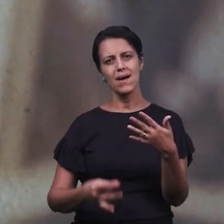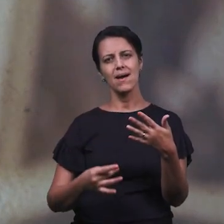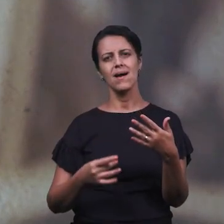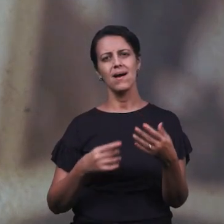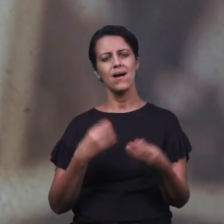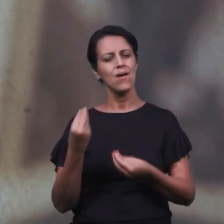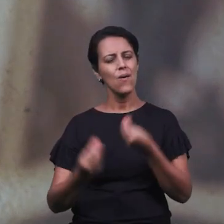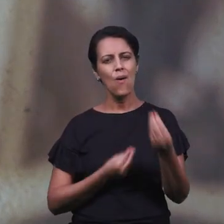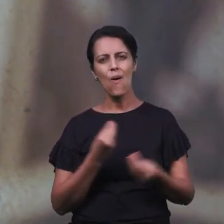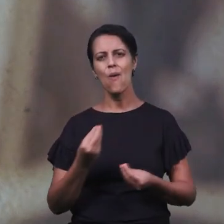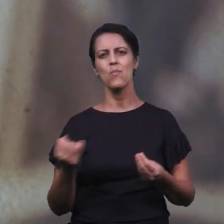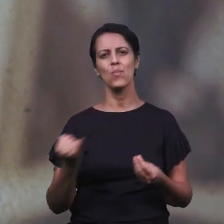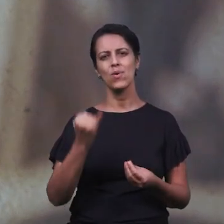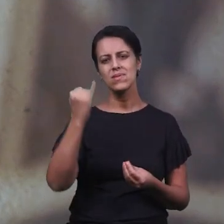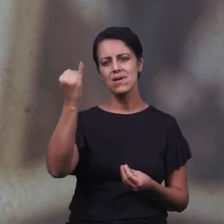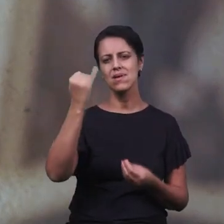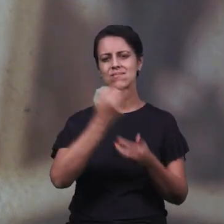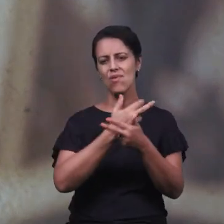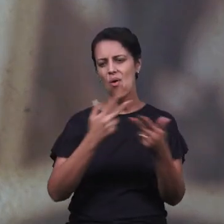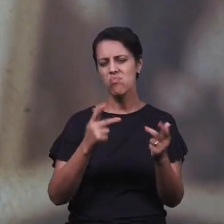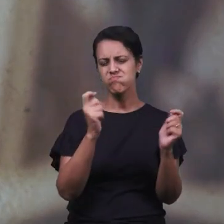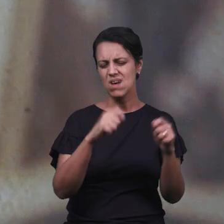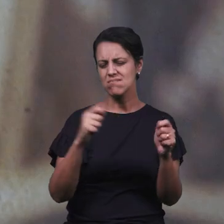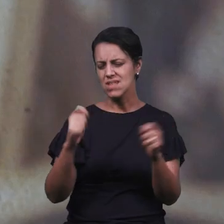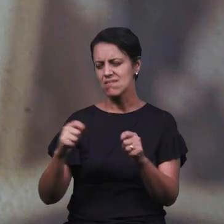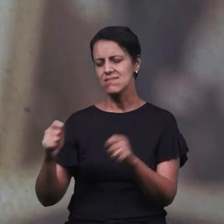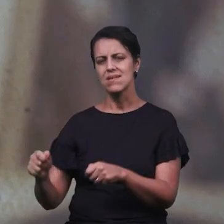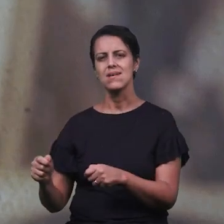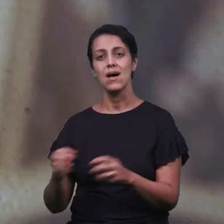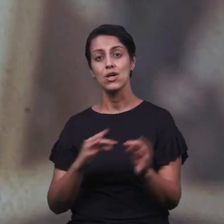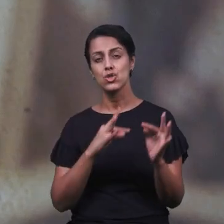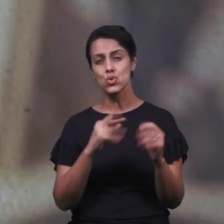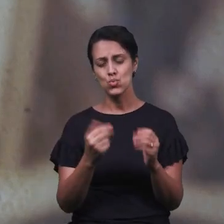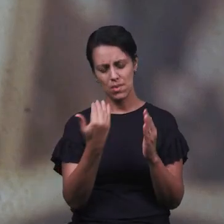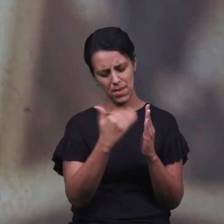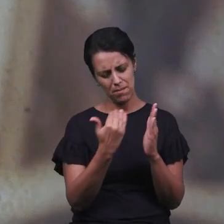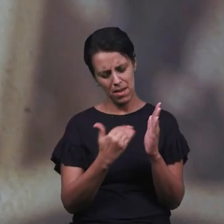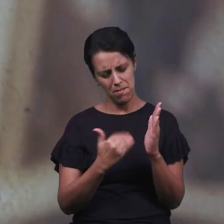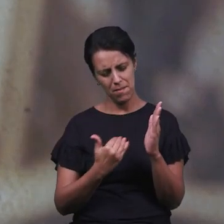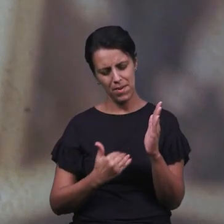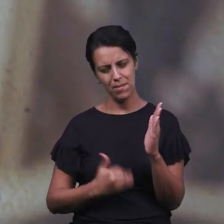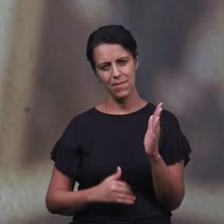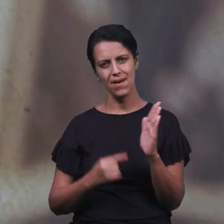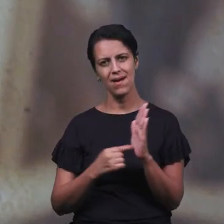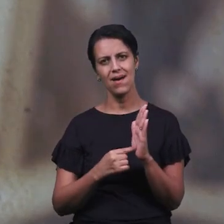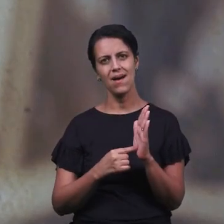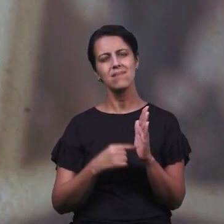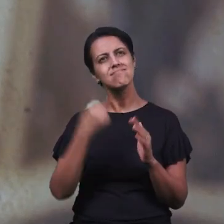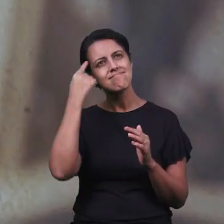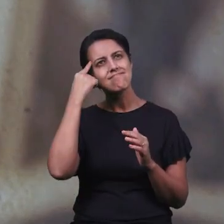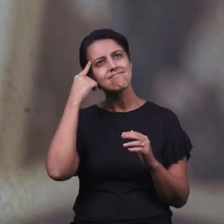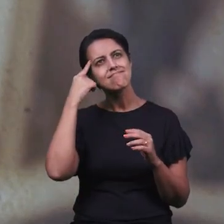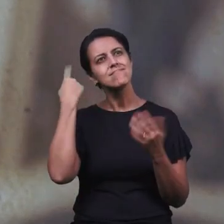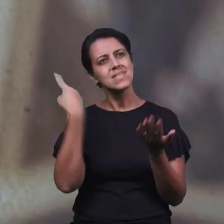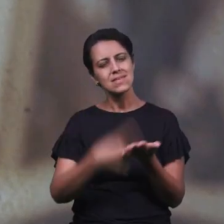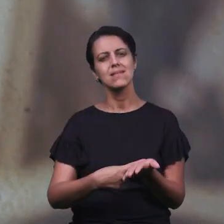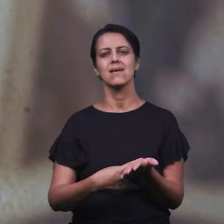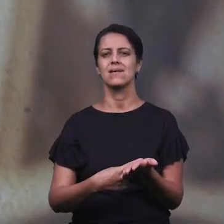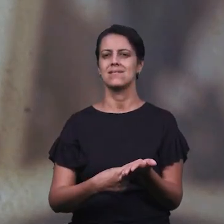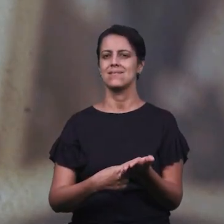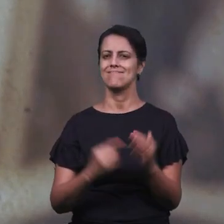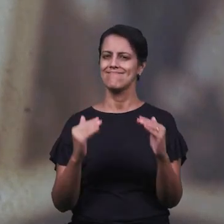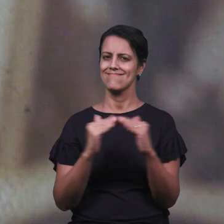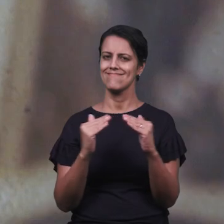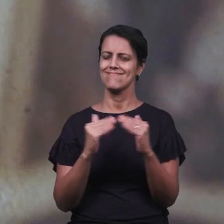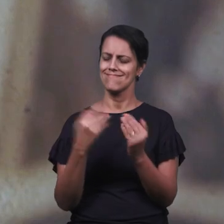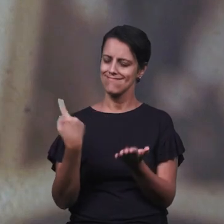Dos interesses, das possibilidades. Então, todas essas questões elas vão criar ali o acordo